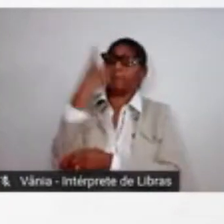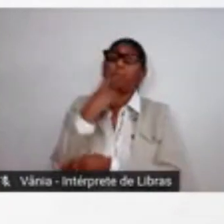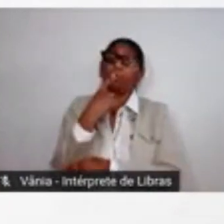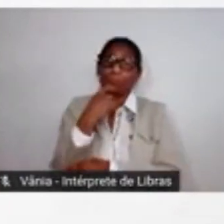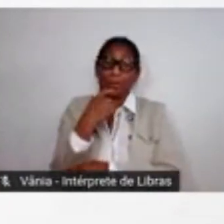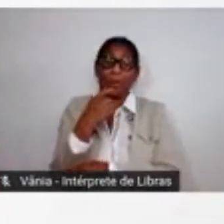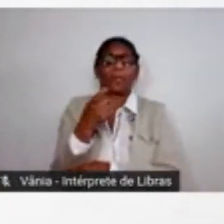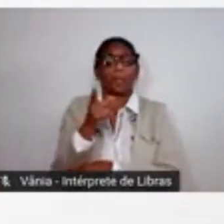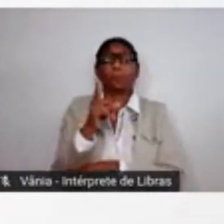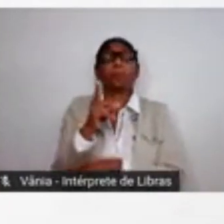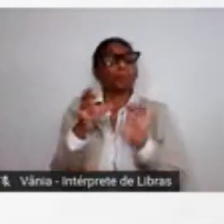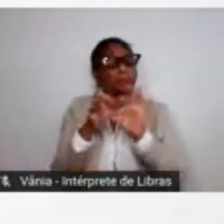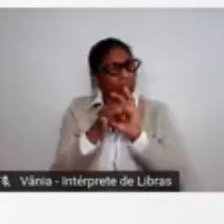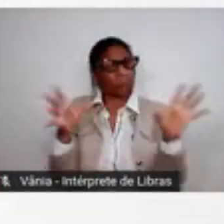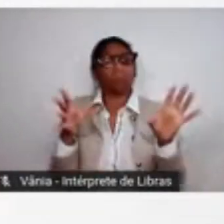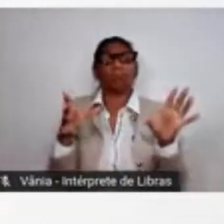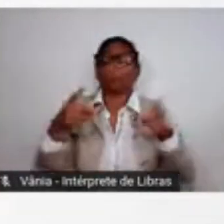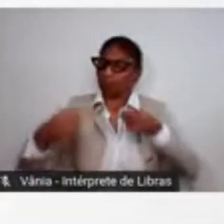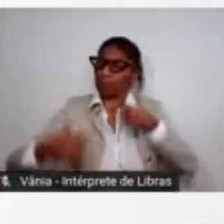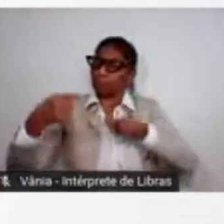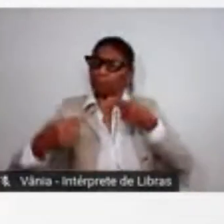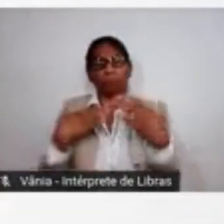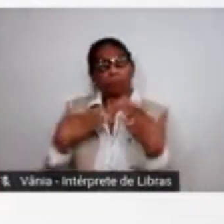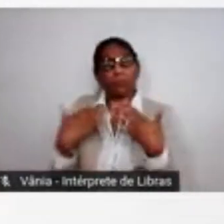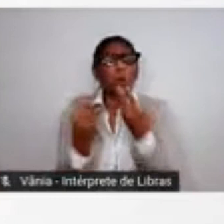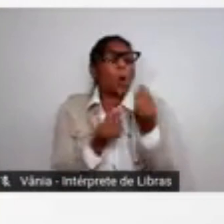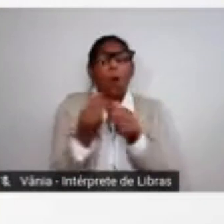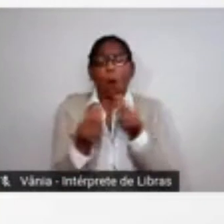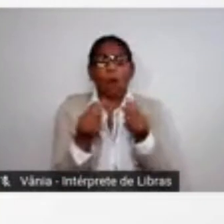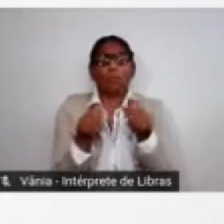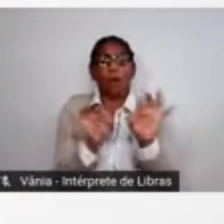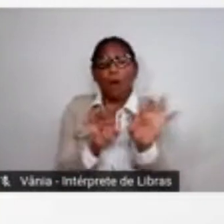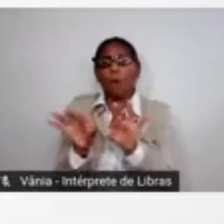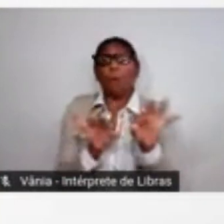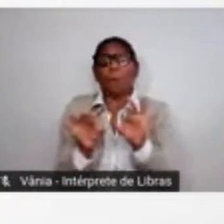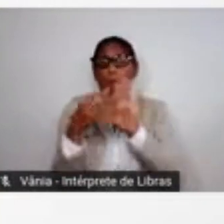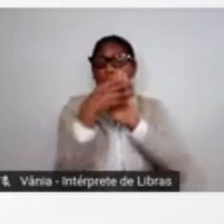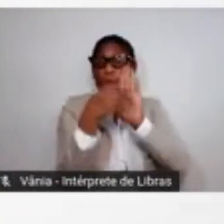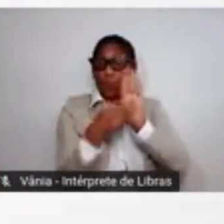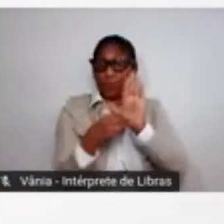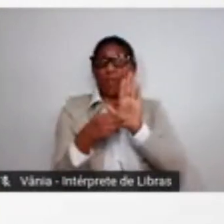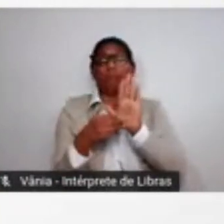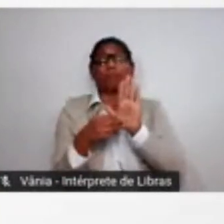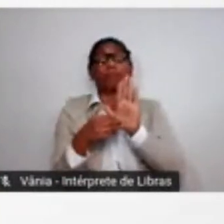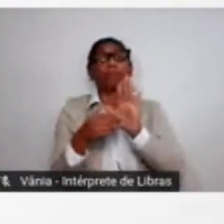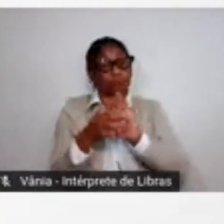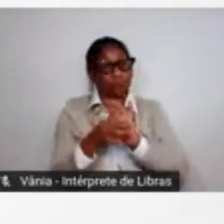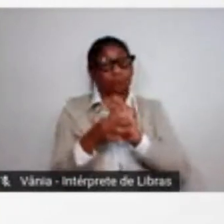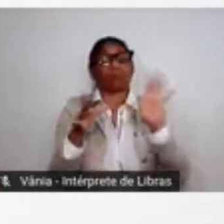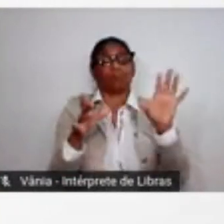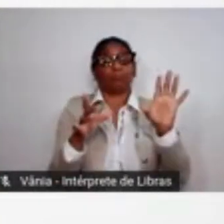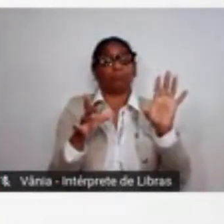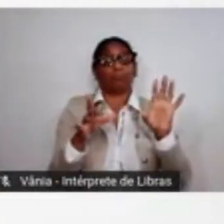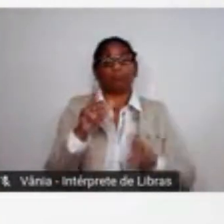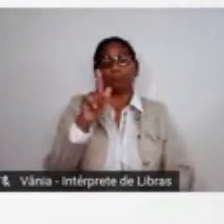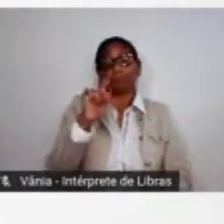sempre dispostos a dialogando, aperfeiçoar, ajustar o modelo, e estamos dando esse passo de possibilidade de gestão em nível local.